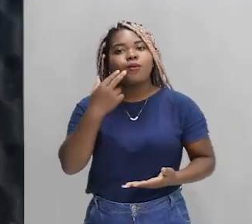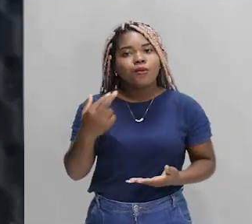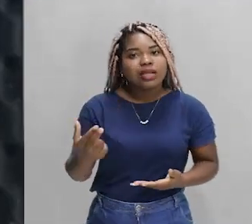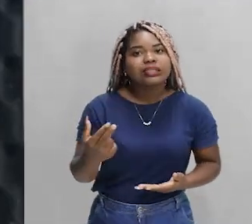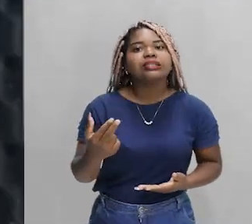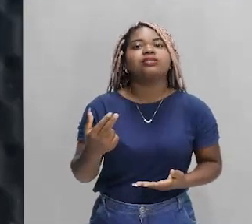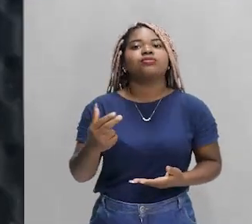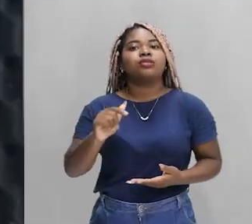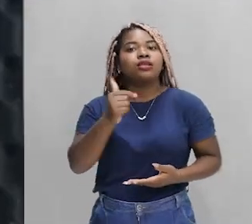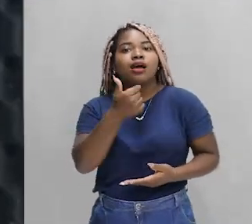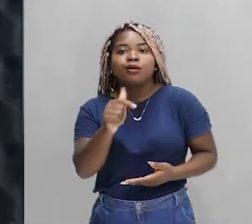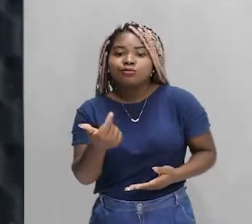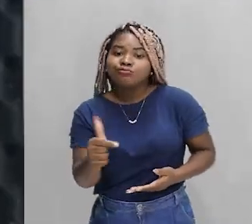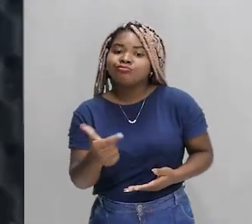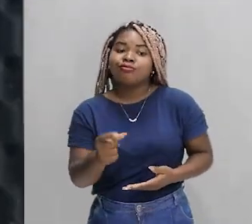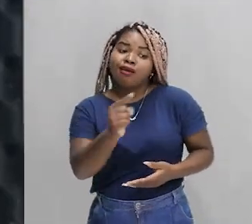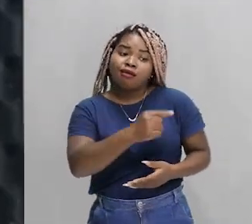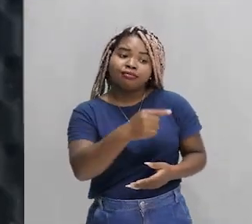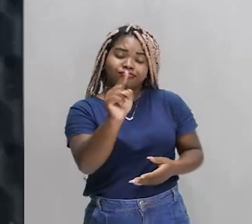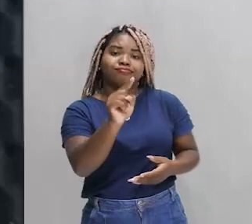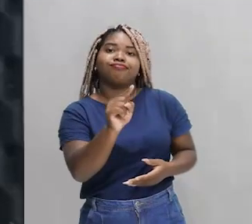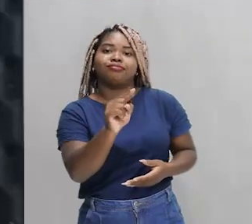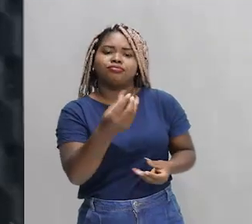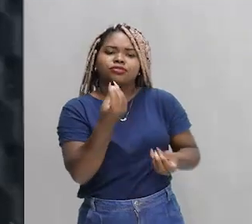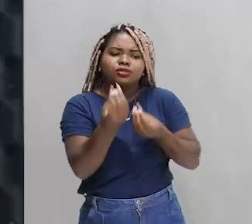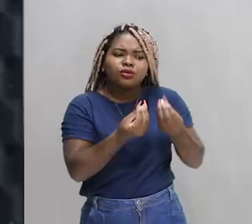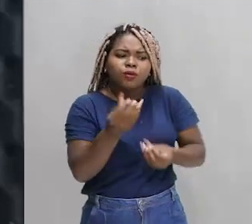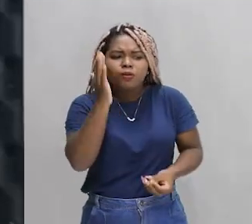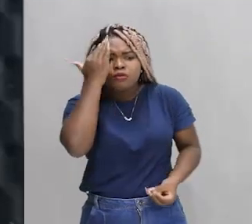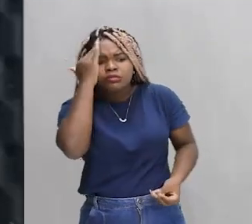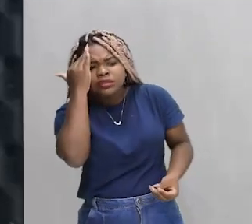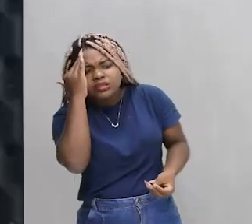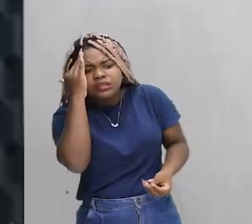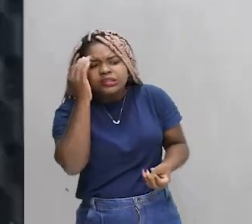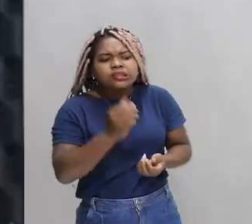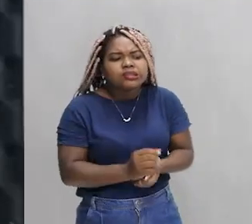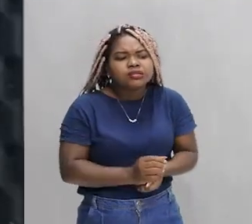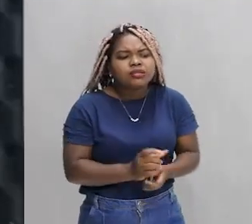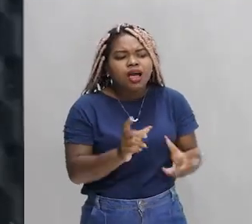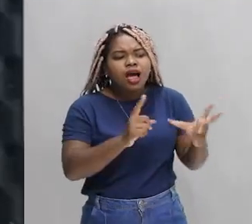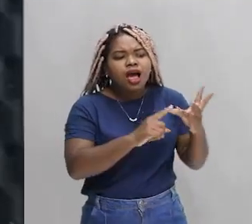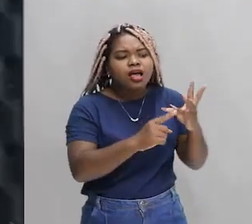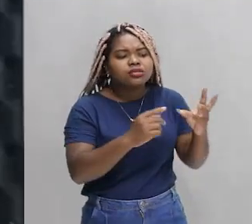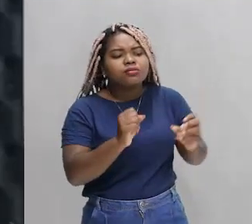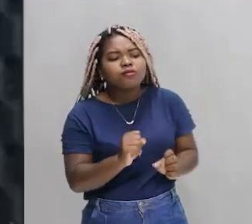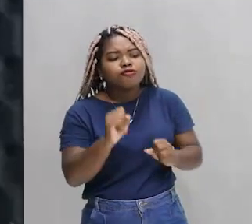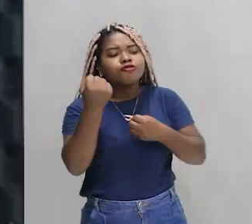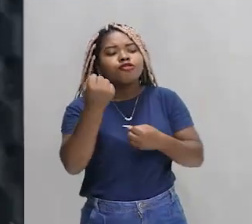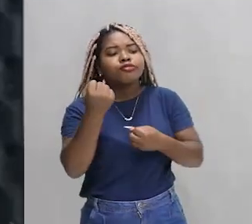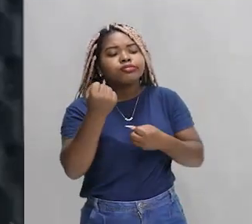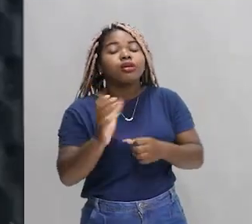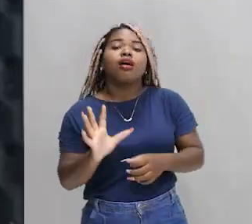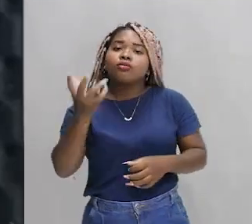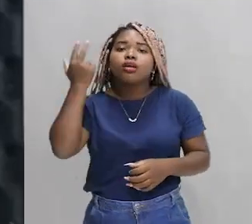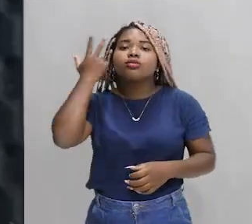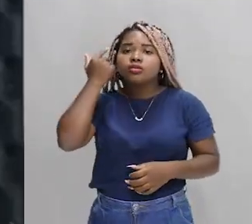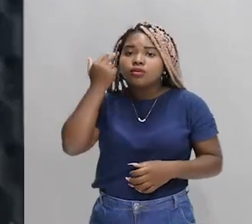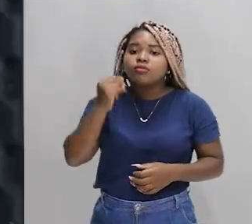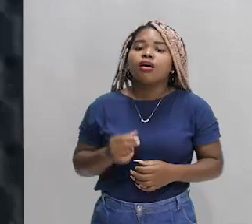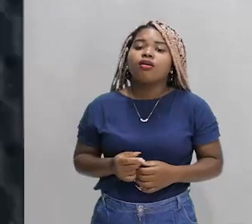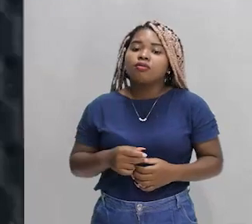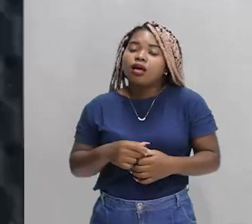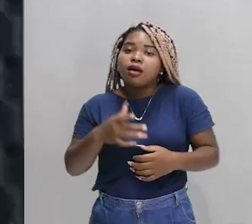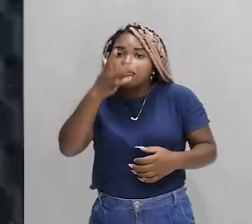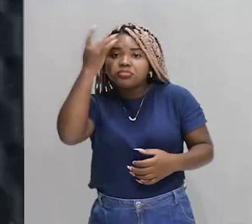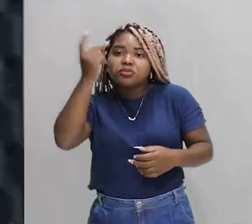sinal gráfico, não possui essa acentuação. E como é que eles sabem, então, qual é a sílaba tônica? Isso acontece de forma muito natural, ao